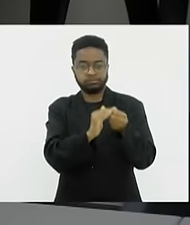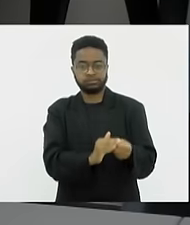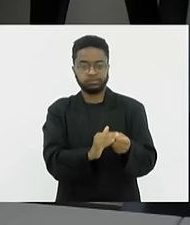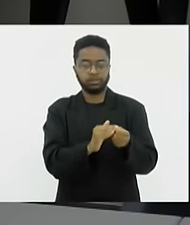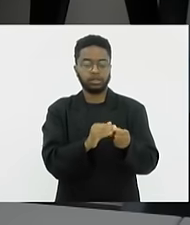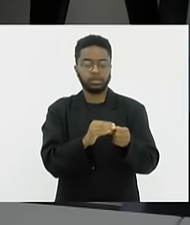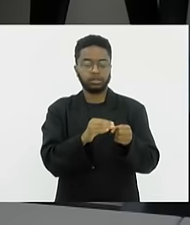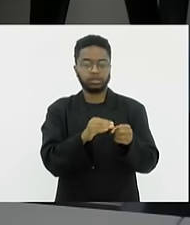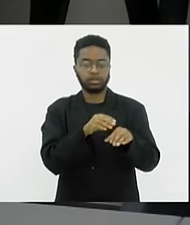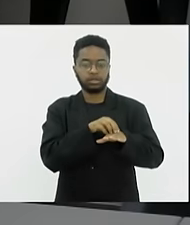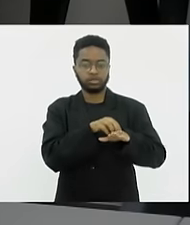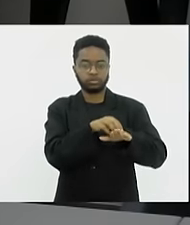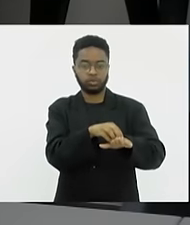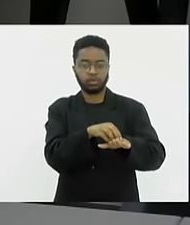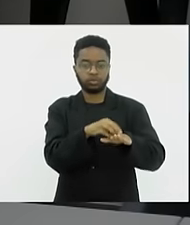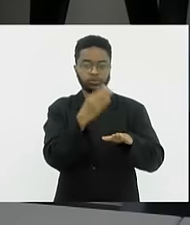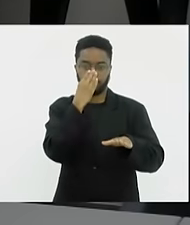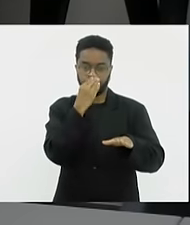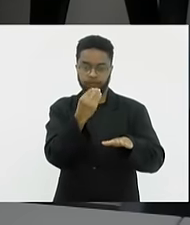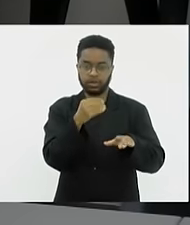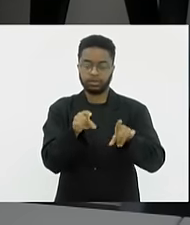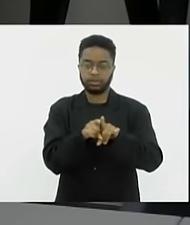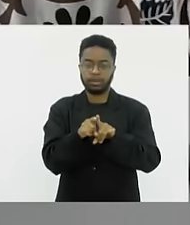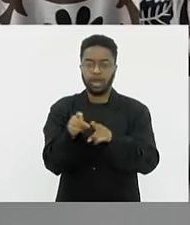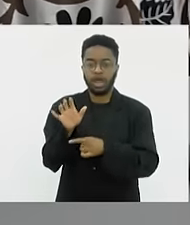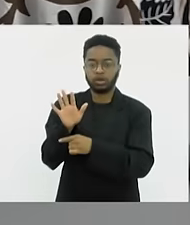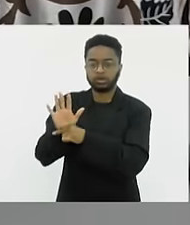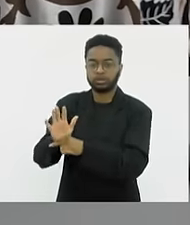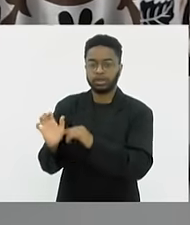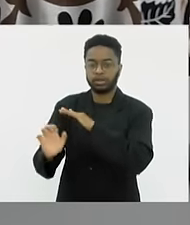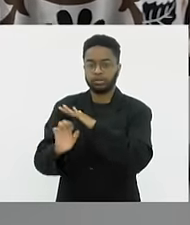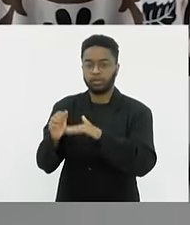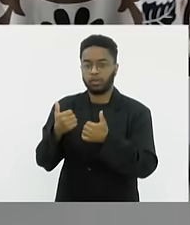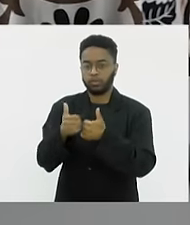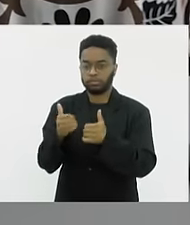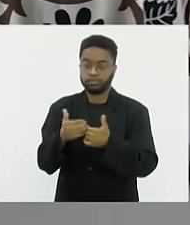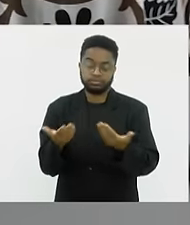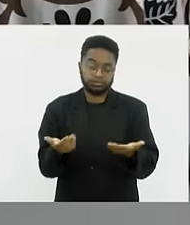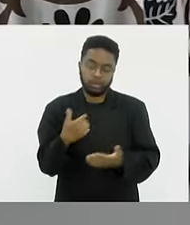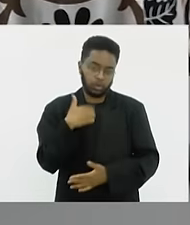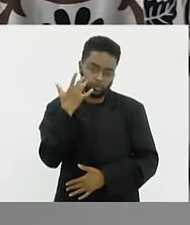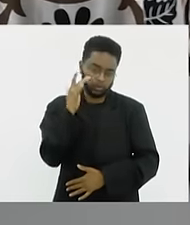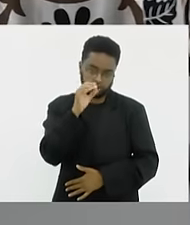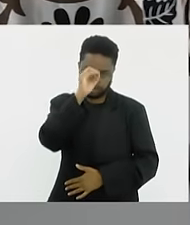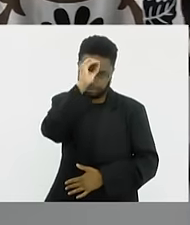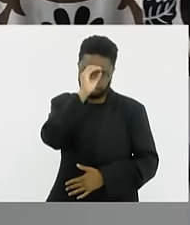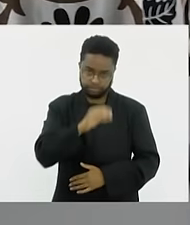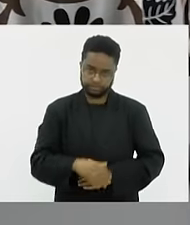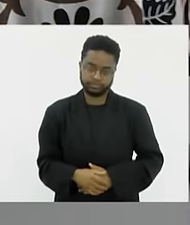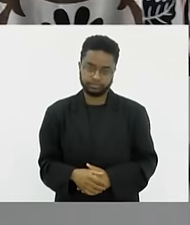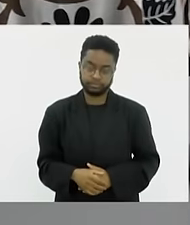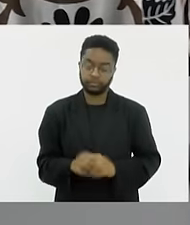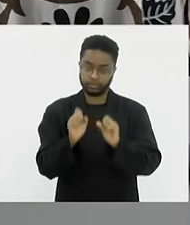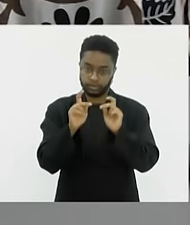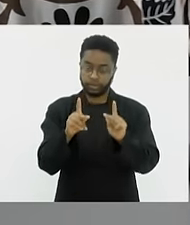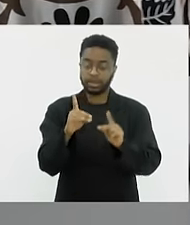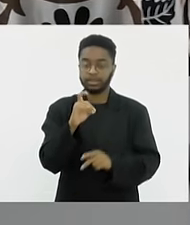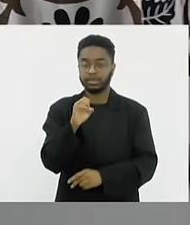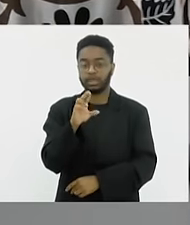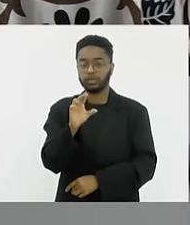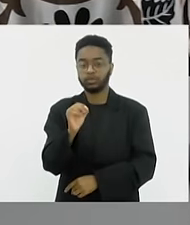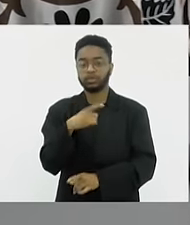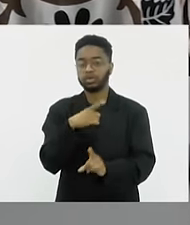e facilitar as empresas de ônibus. Então, deputado, desconheço essa denúncia. Tá bom, então vamos lá. O Detro tem